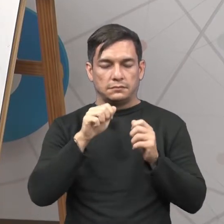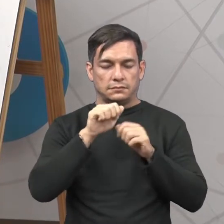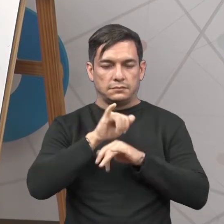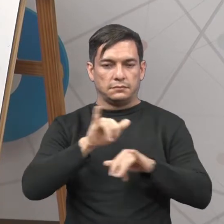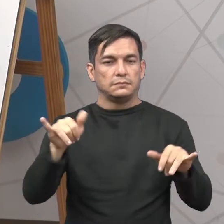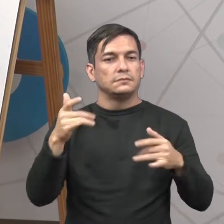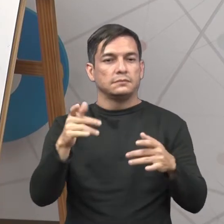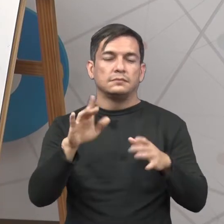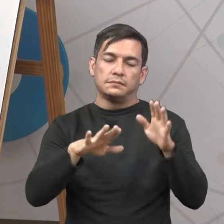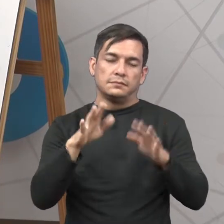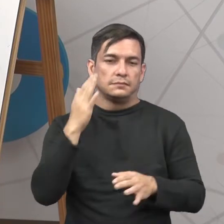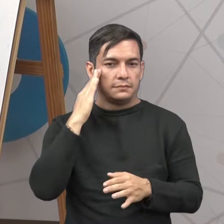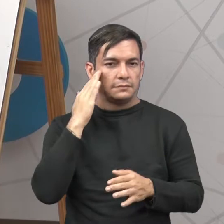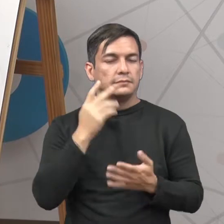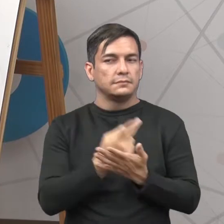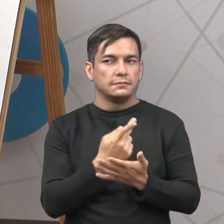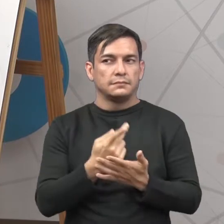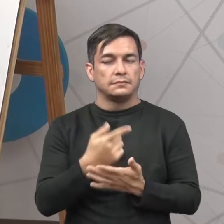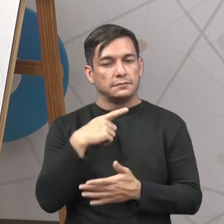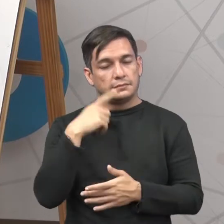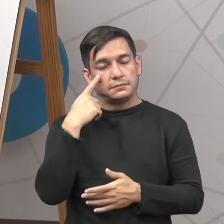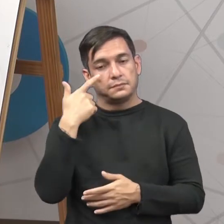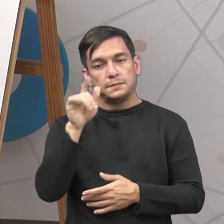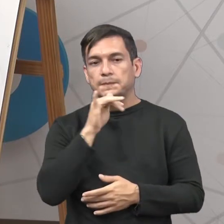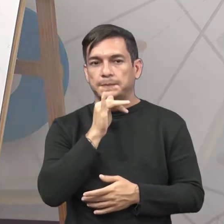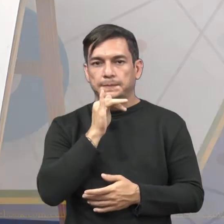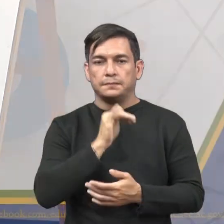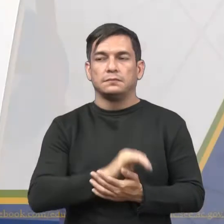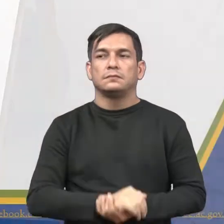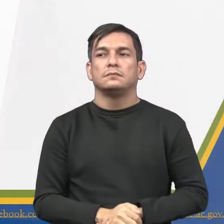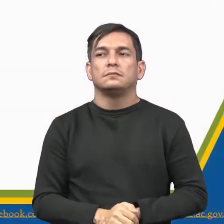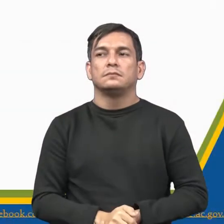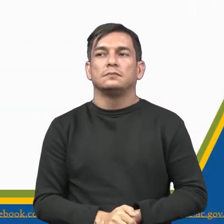outra e vice-versa, tá bom? Vamos ver outro exemplo lá.